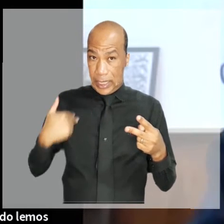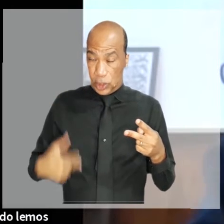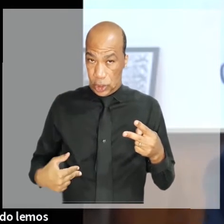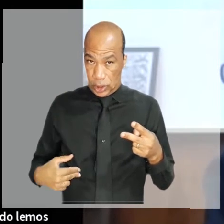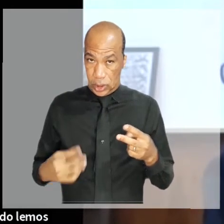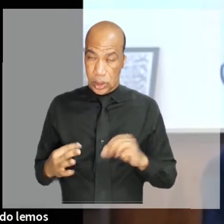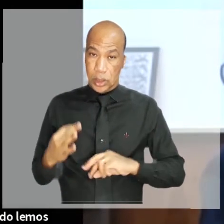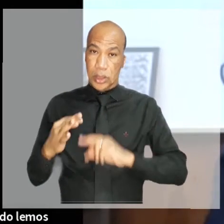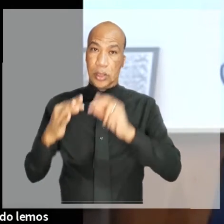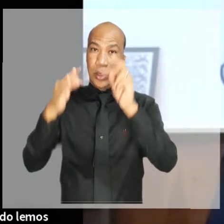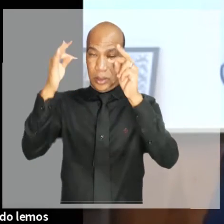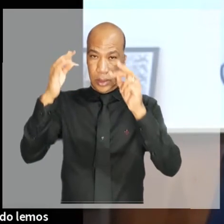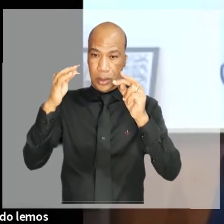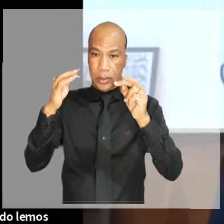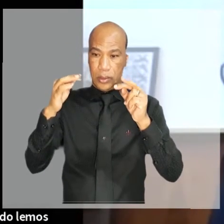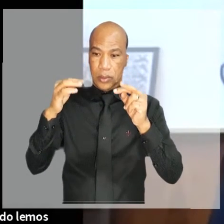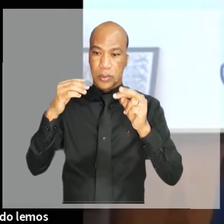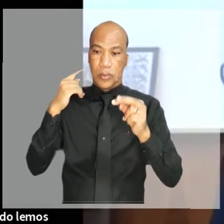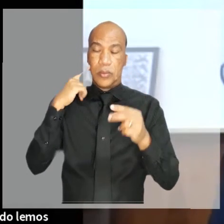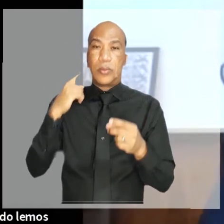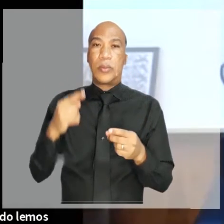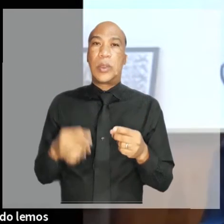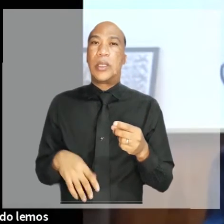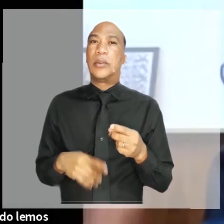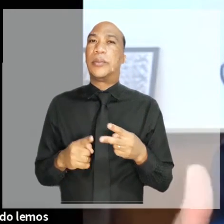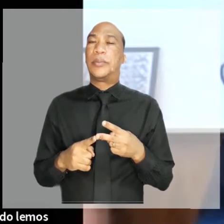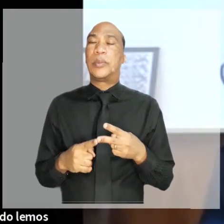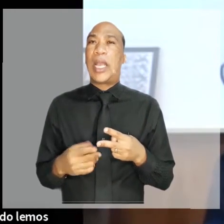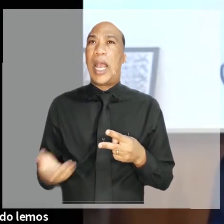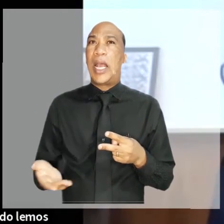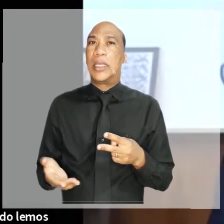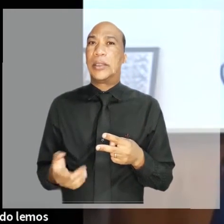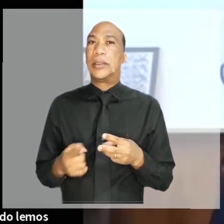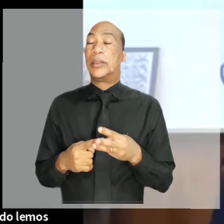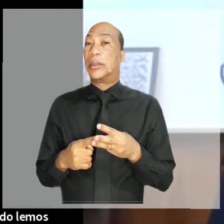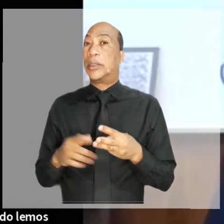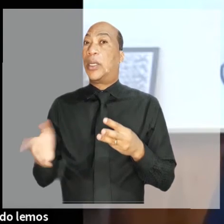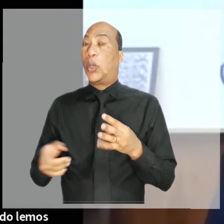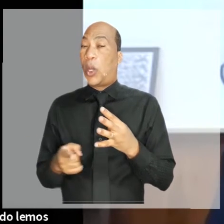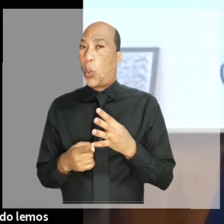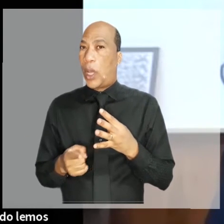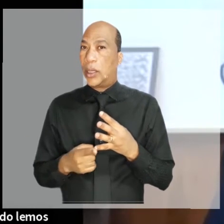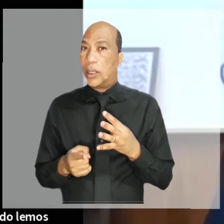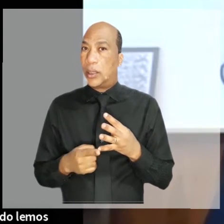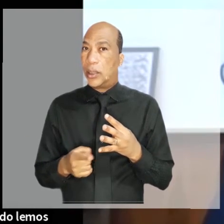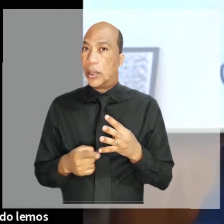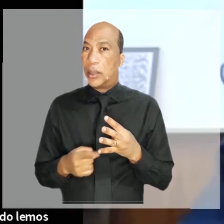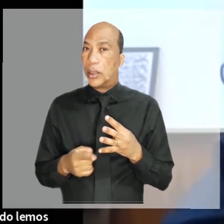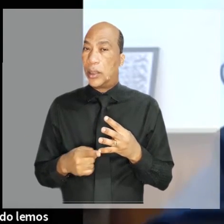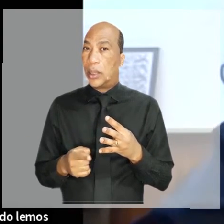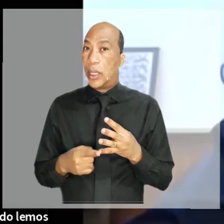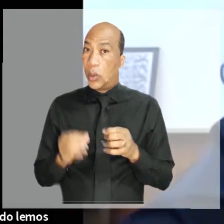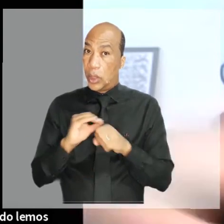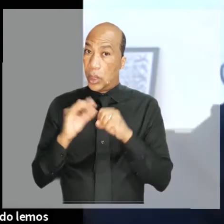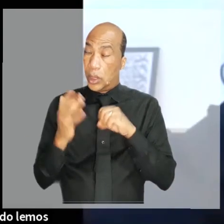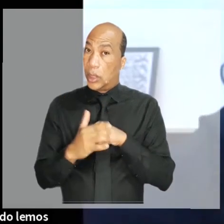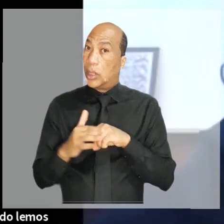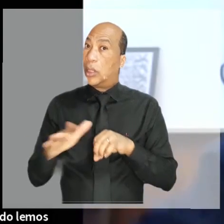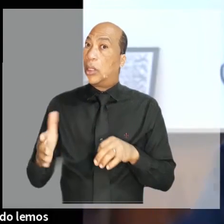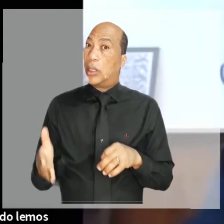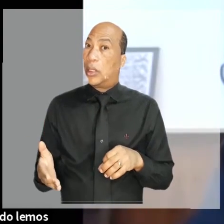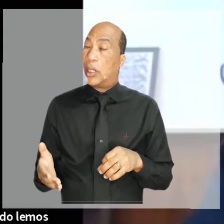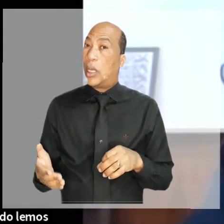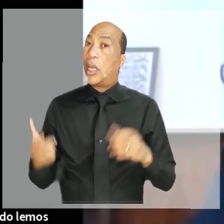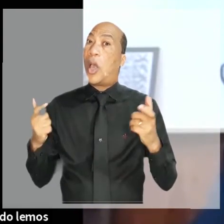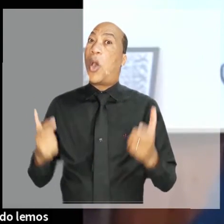gravada na pandemia, então ela foi gravada no distanciamento social, o que nos permitiu abrir a conversa